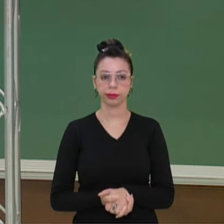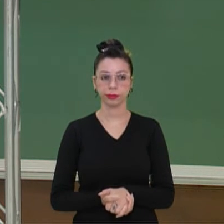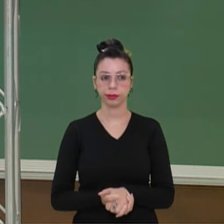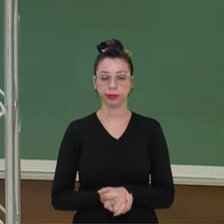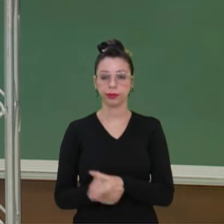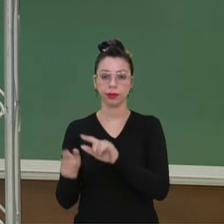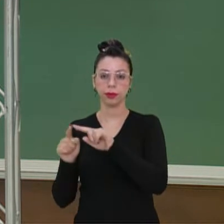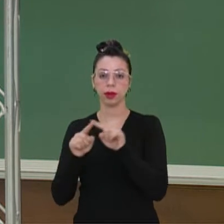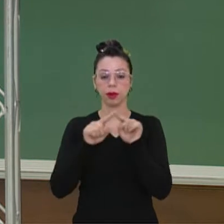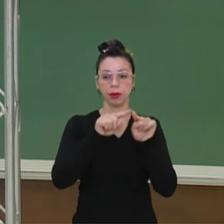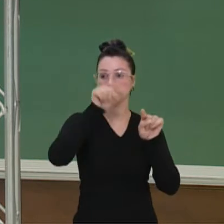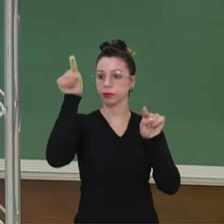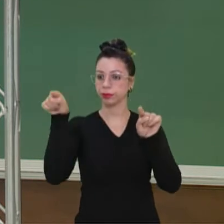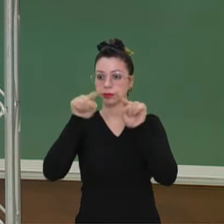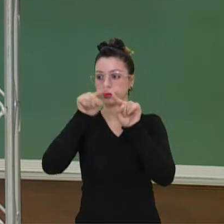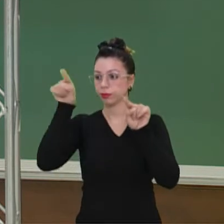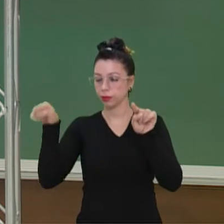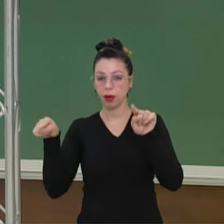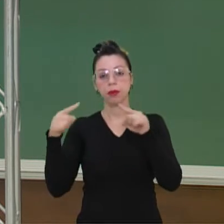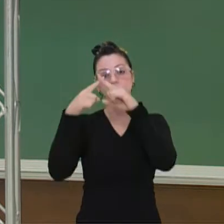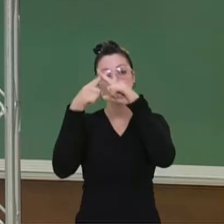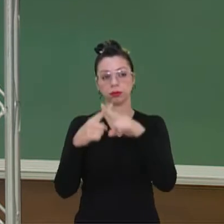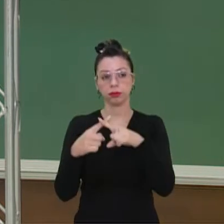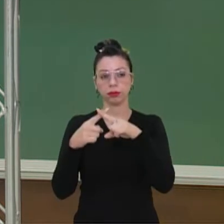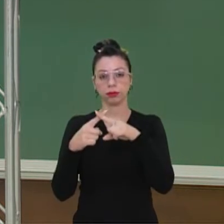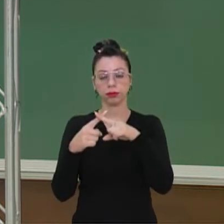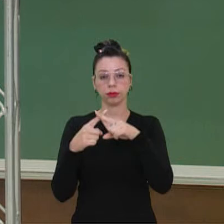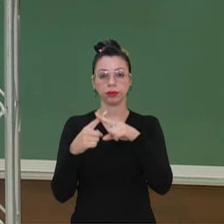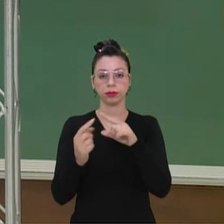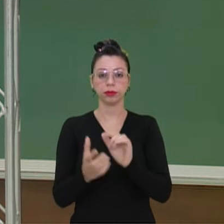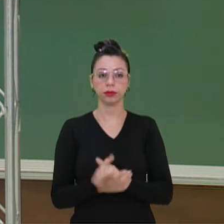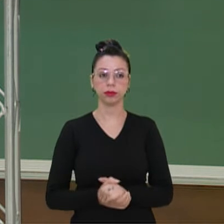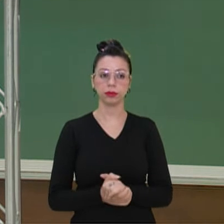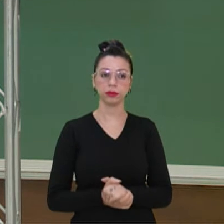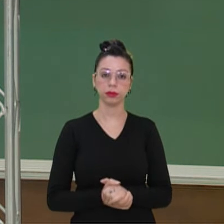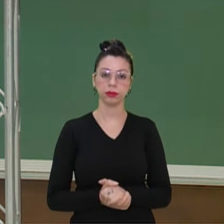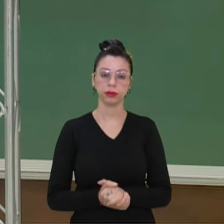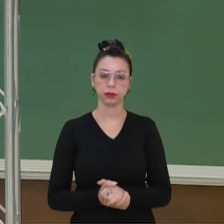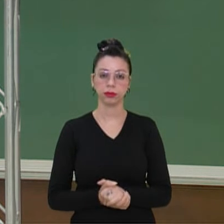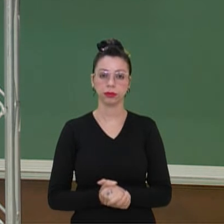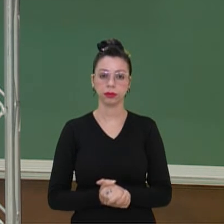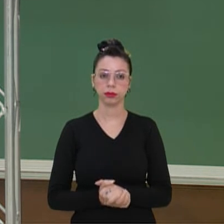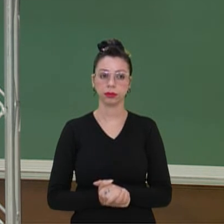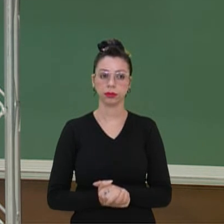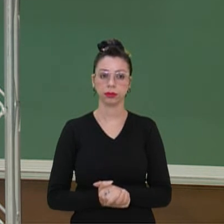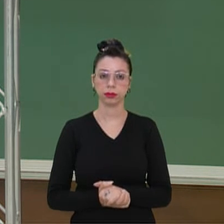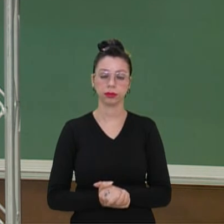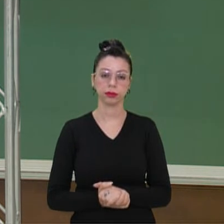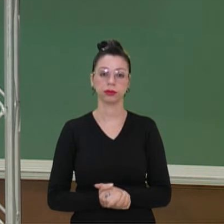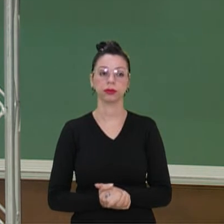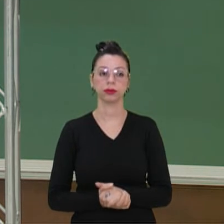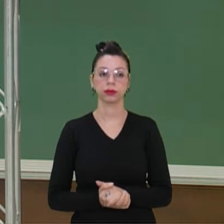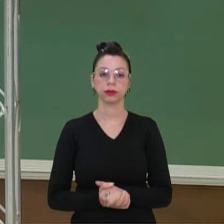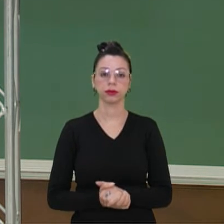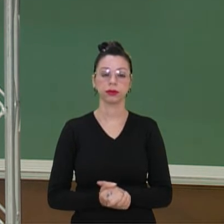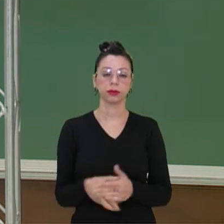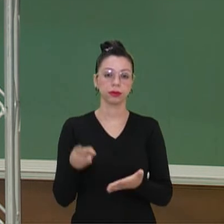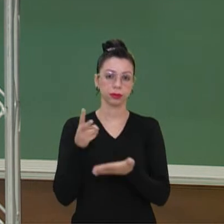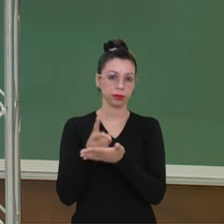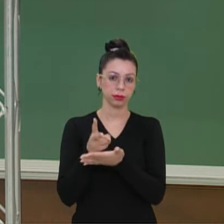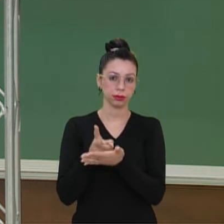propriedade distributiva. 0,3 vezes 2, tá aqui, ó. 2 vezes 0,3 e 0,3 vezes n sobre 2. Vamos